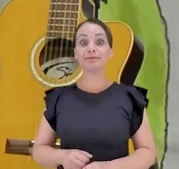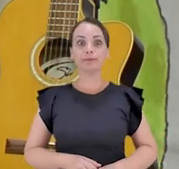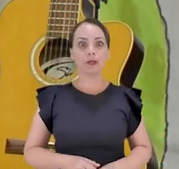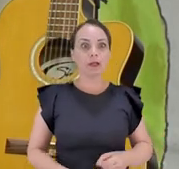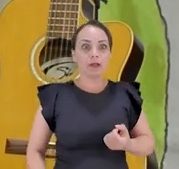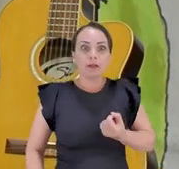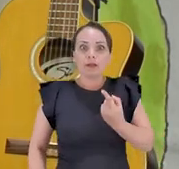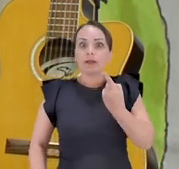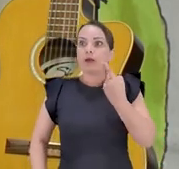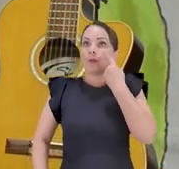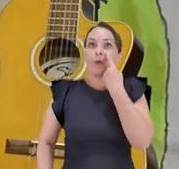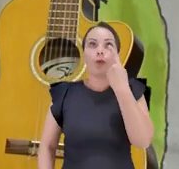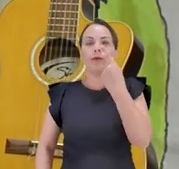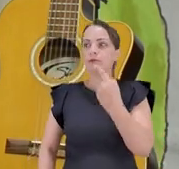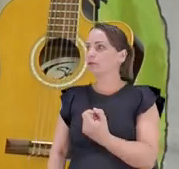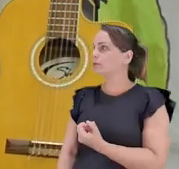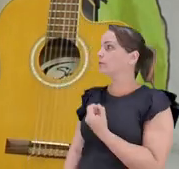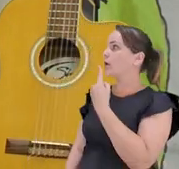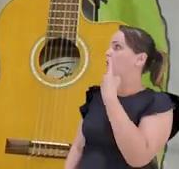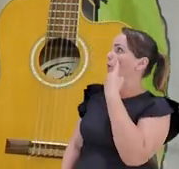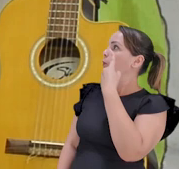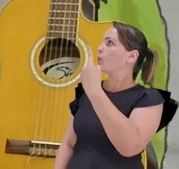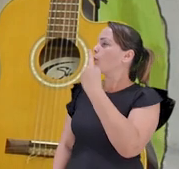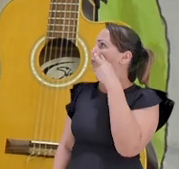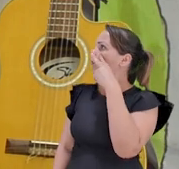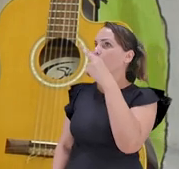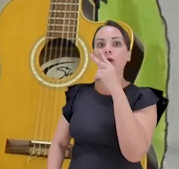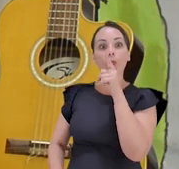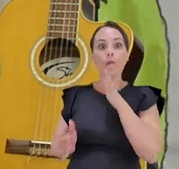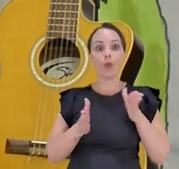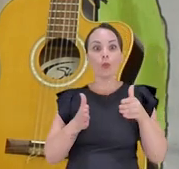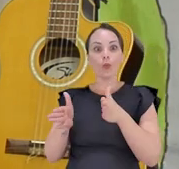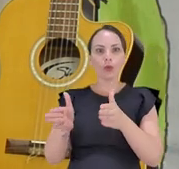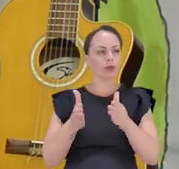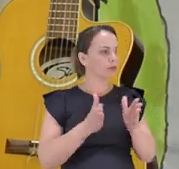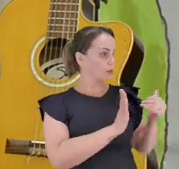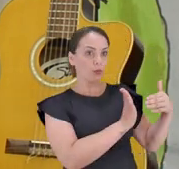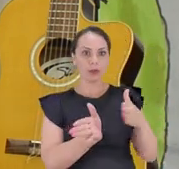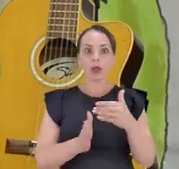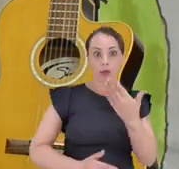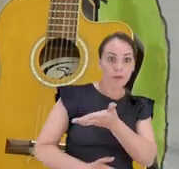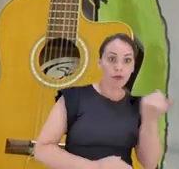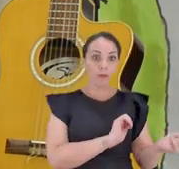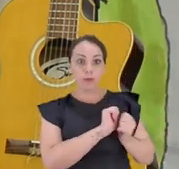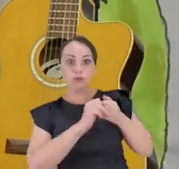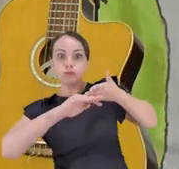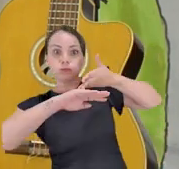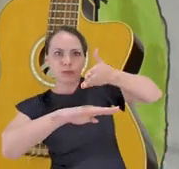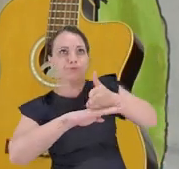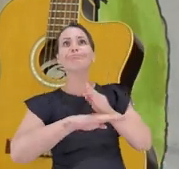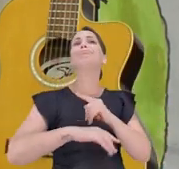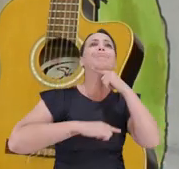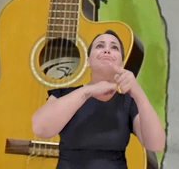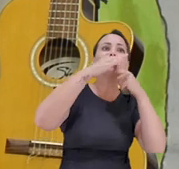Xiii, olha lá! Xiii, olha lá! Um rio! Um rio! Vamos passar? Vamos passar? Por cima não